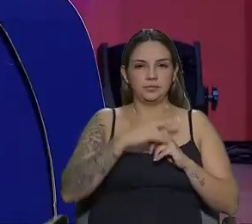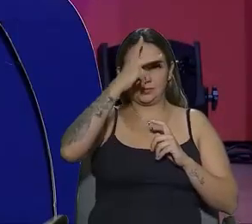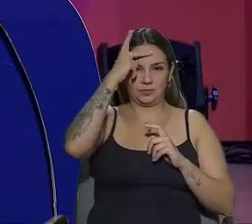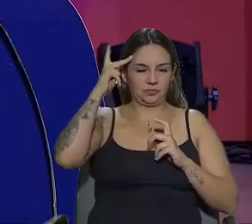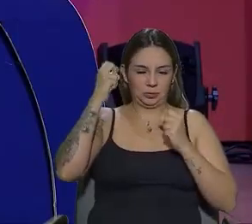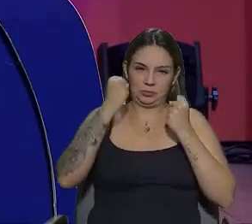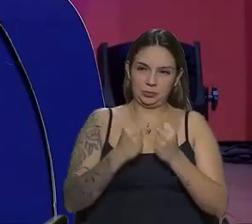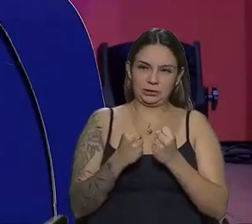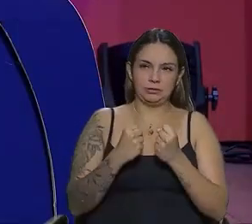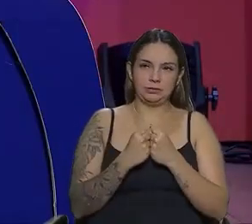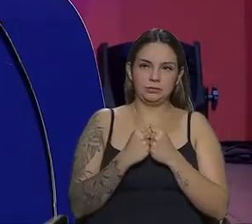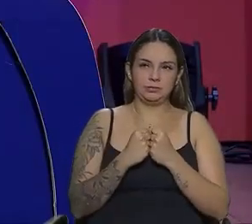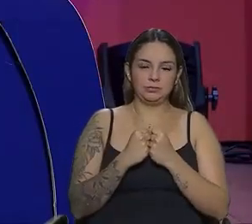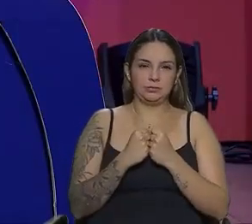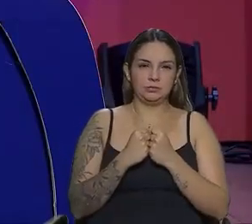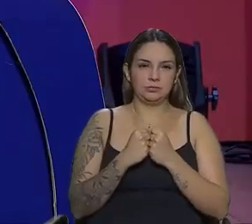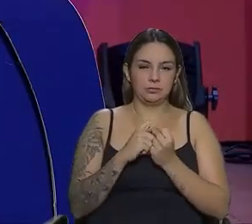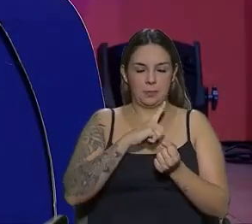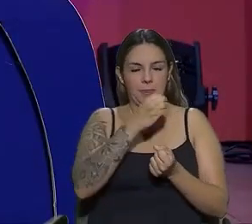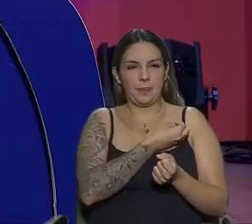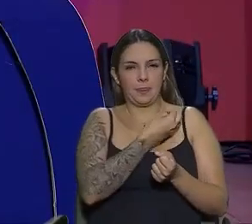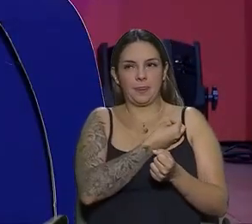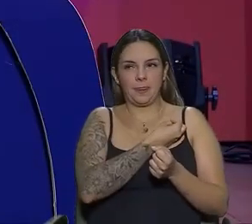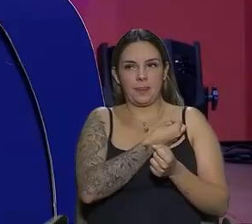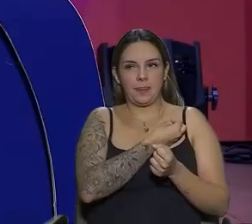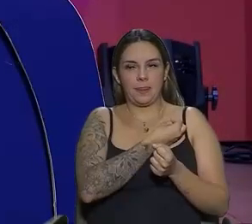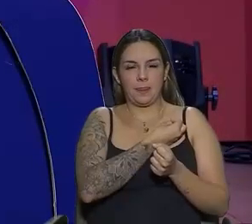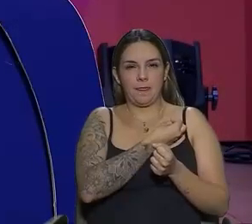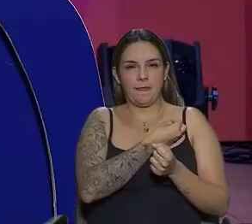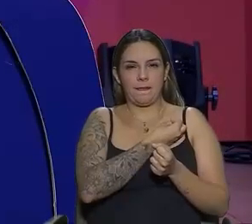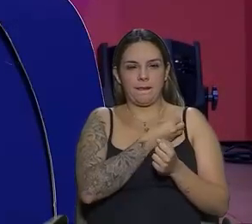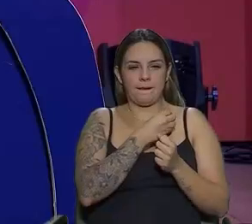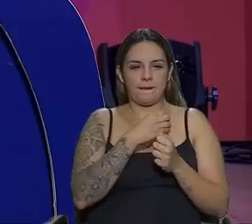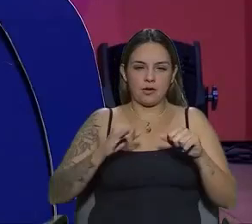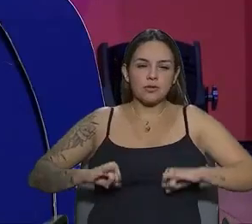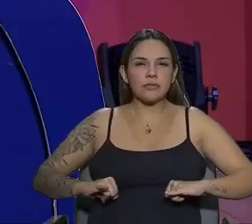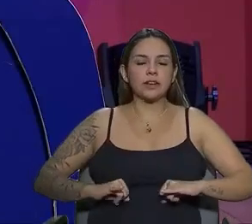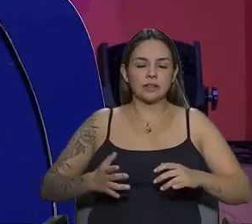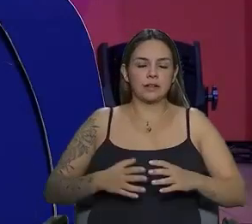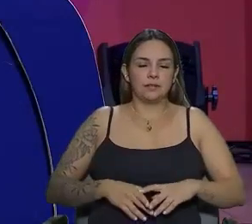pessoal barra pesada, assim, no sentido de ter uma vida bastante atribulada,